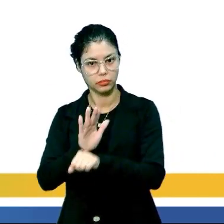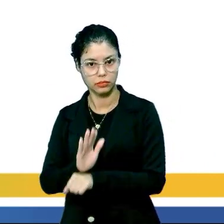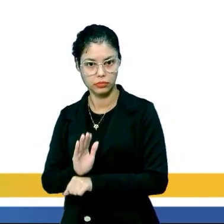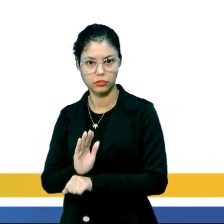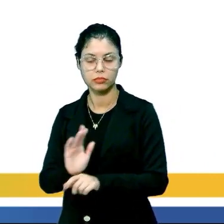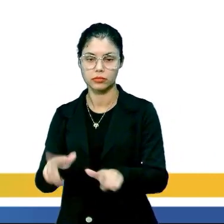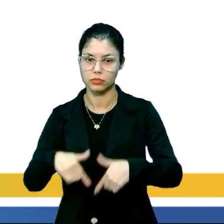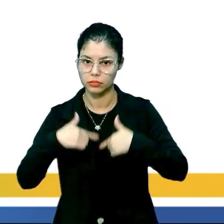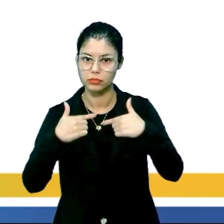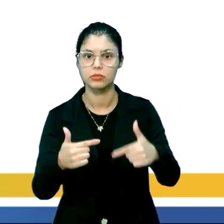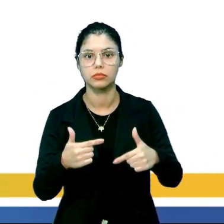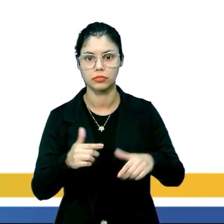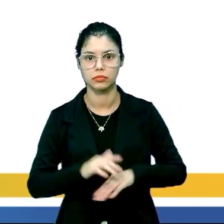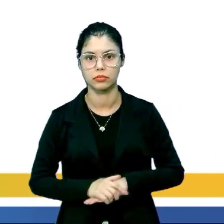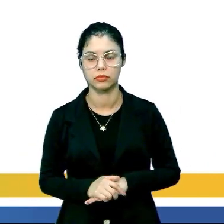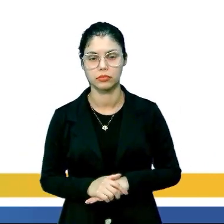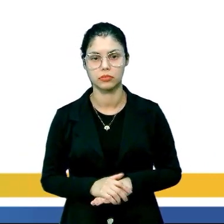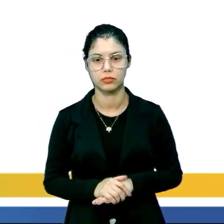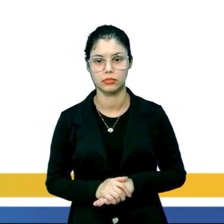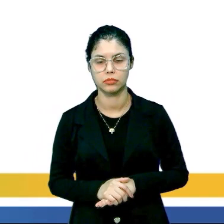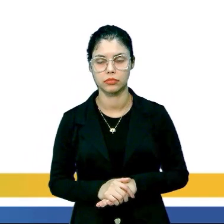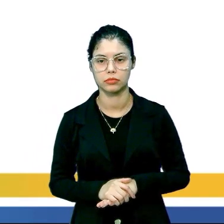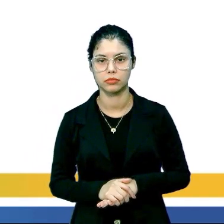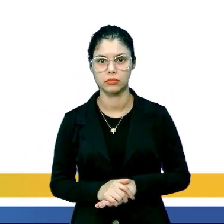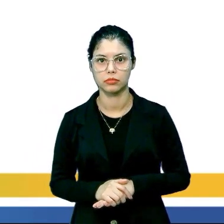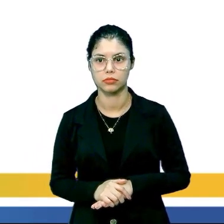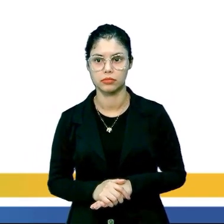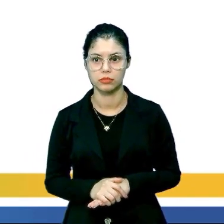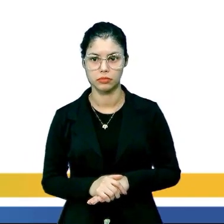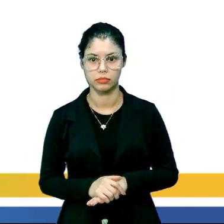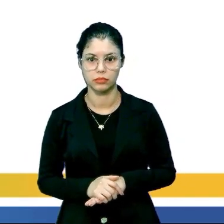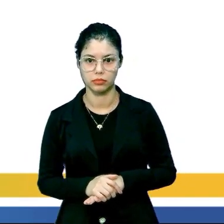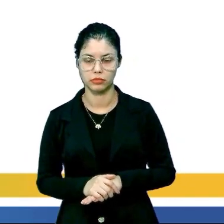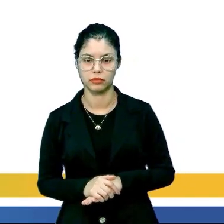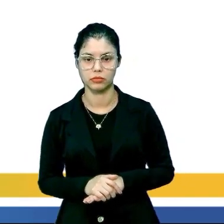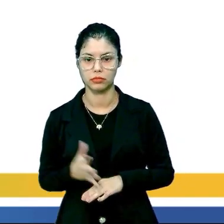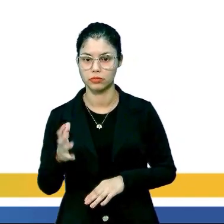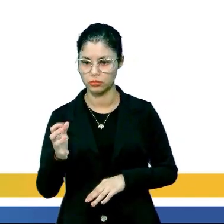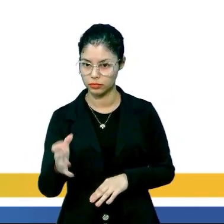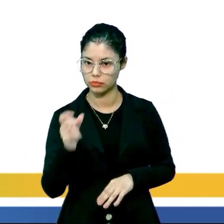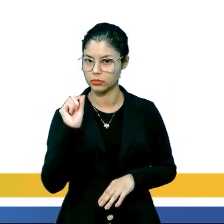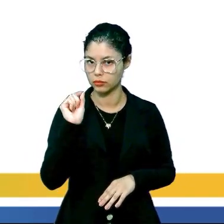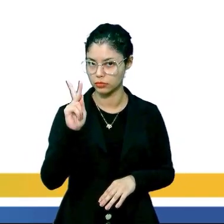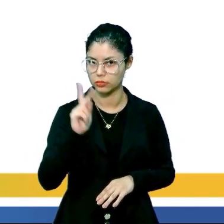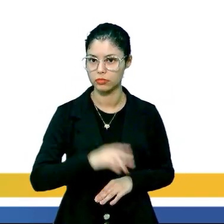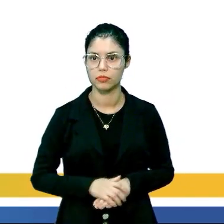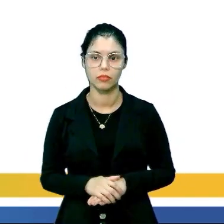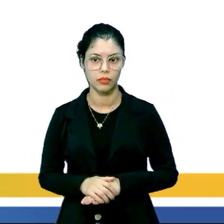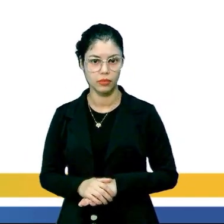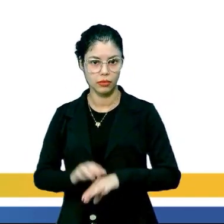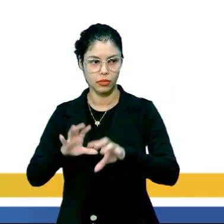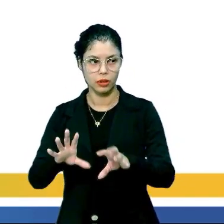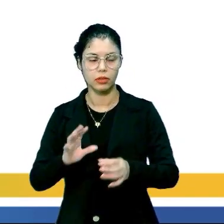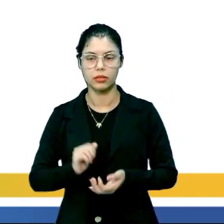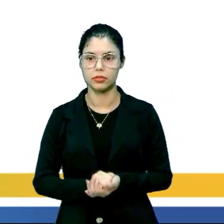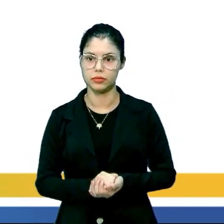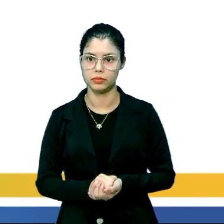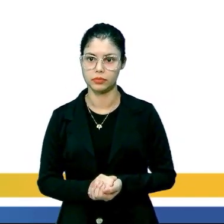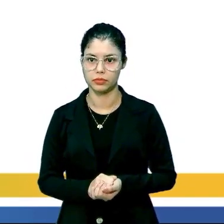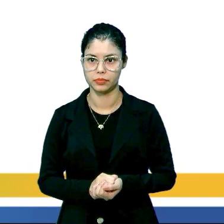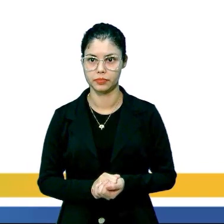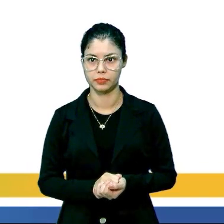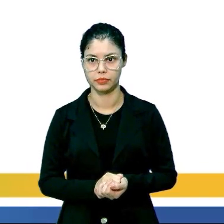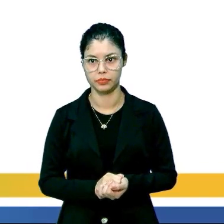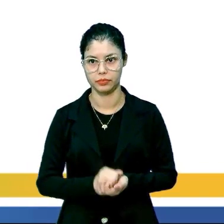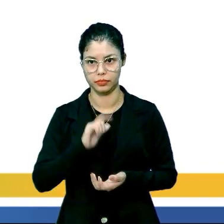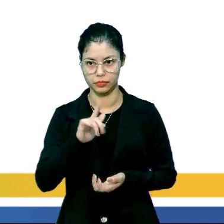a destruir essa quantidade de micro-organismos, tá certo? Então é desse jeito que os